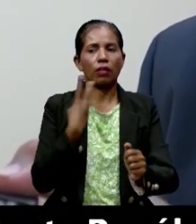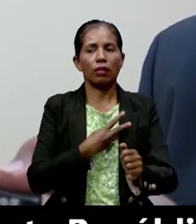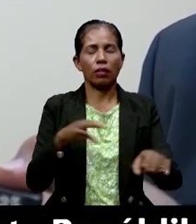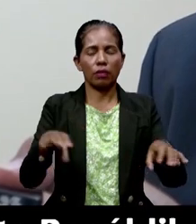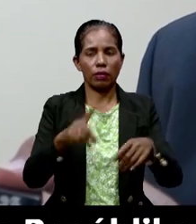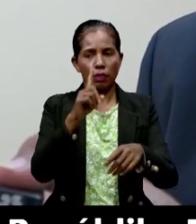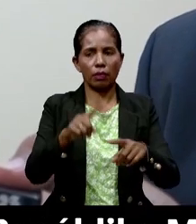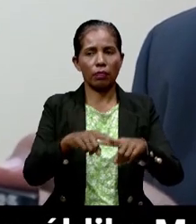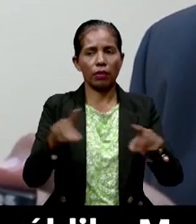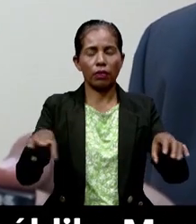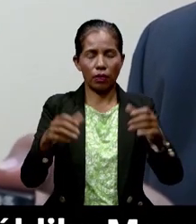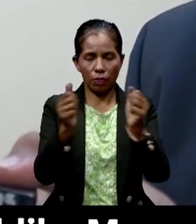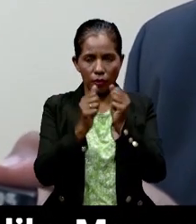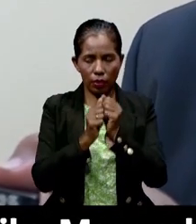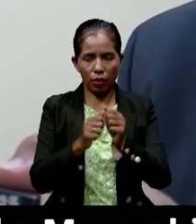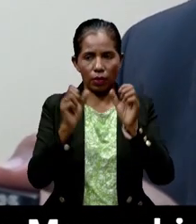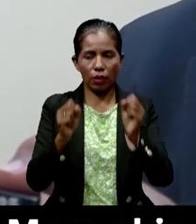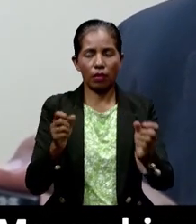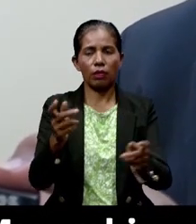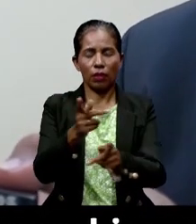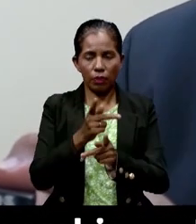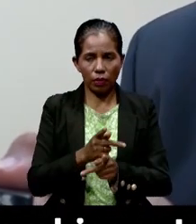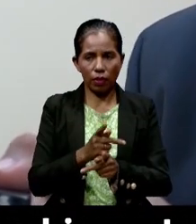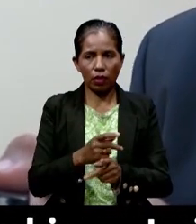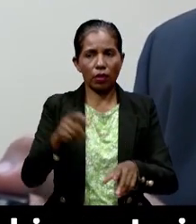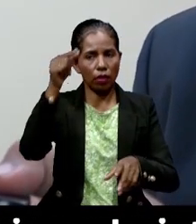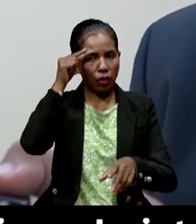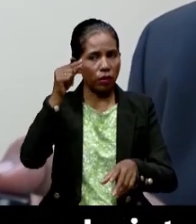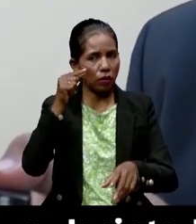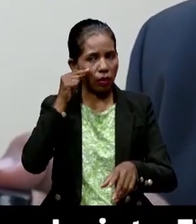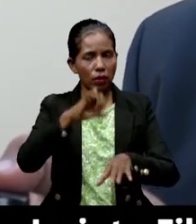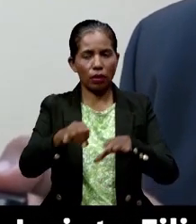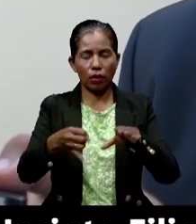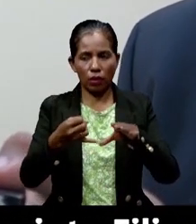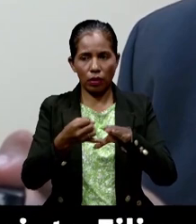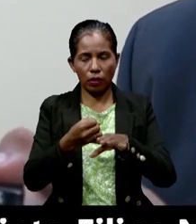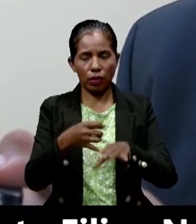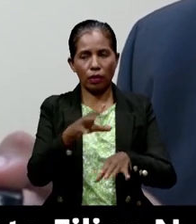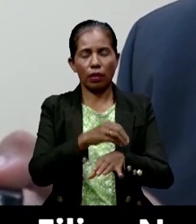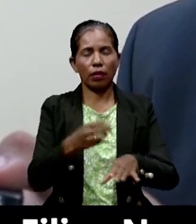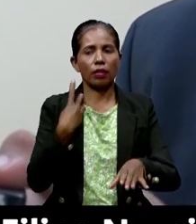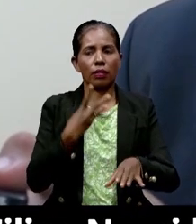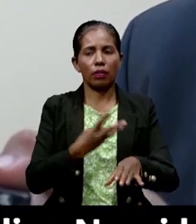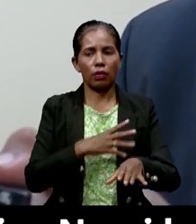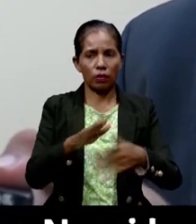mesak, maybe sei na fatin serviço atu bele asegura igualdade e inclusão, ka igualdade gênero iha